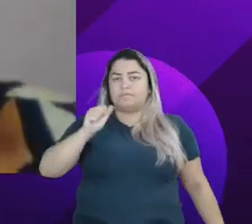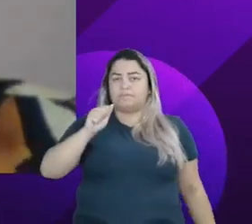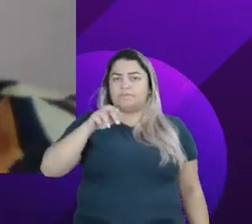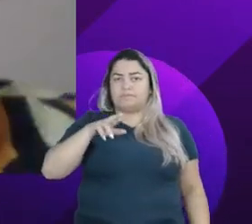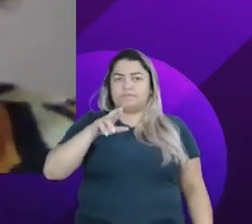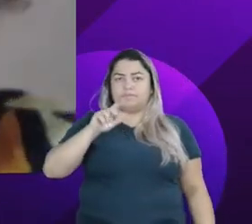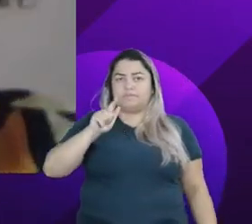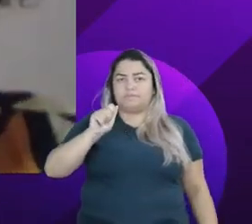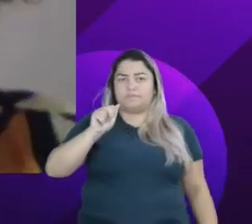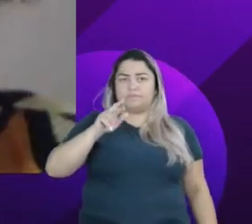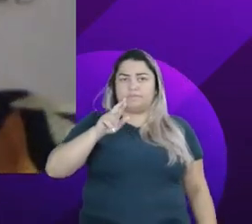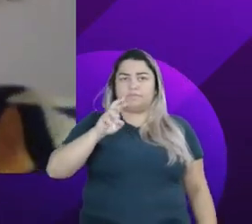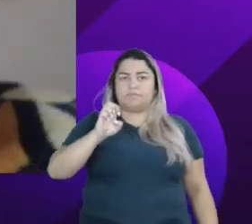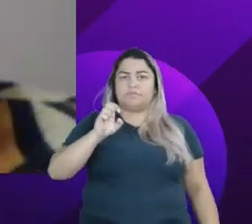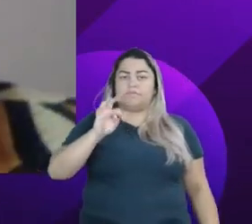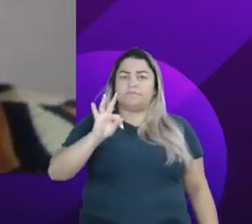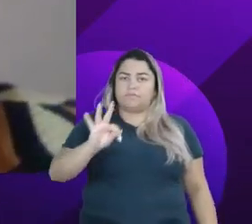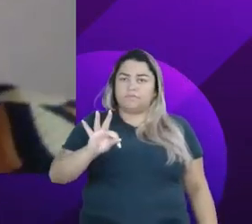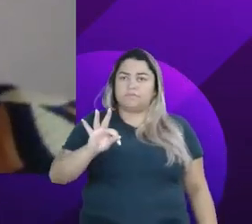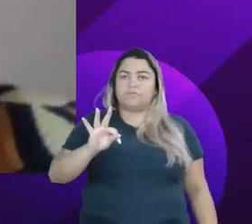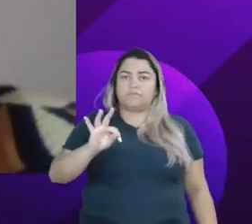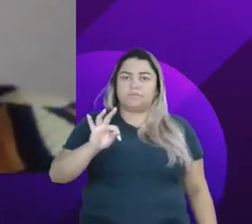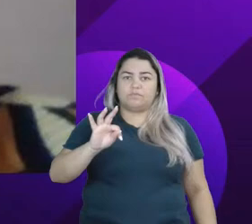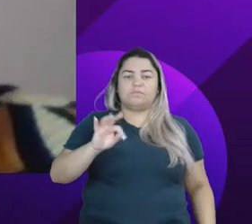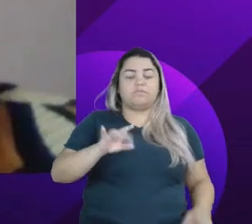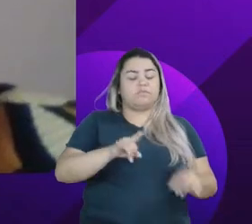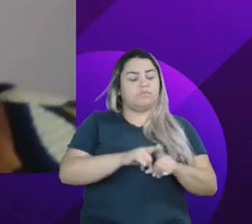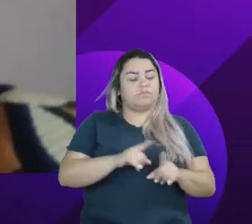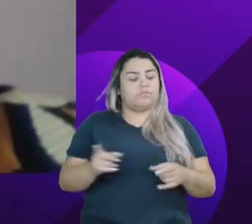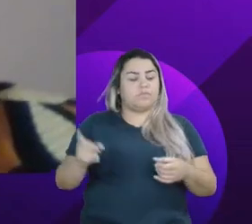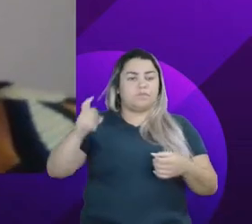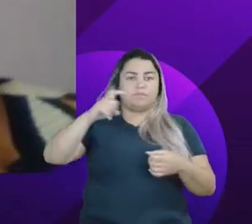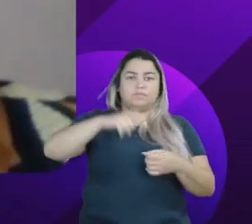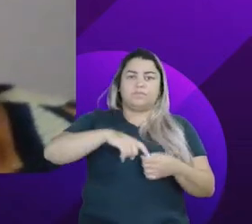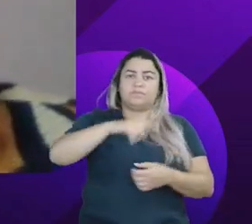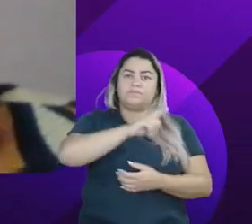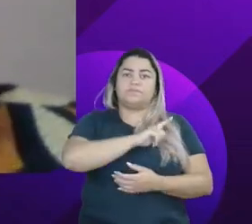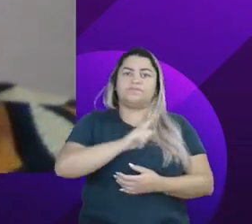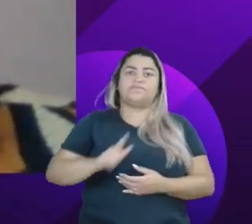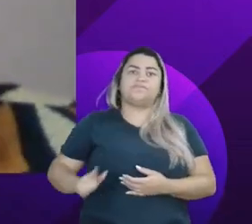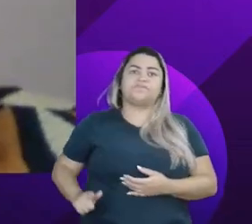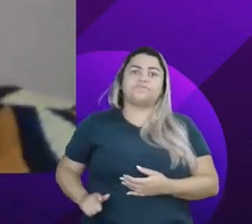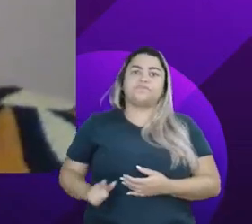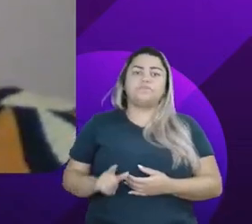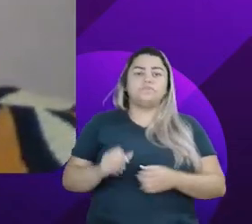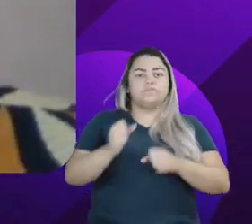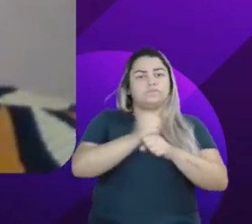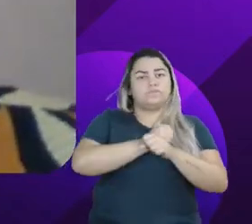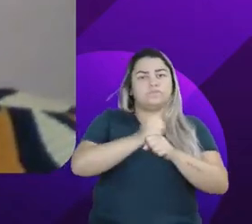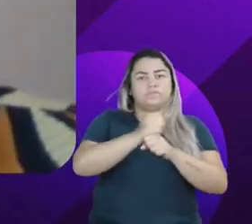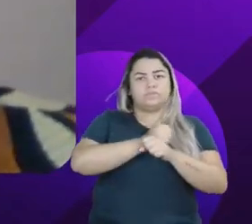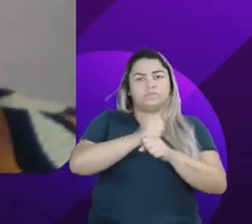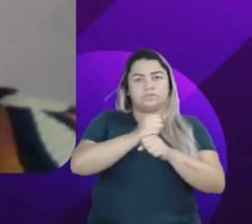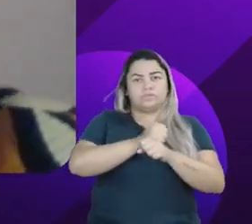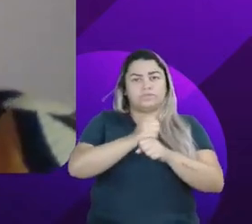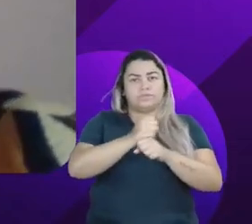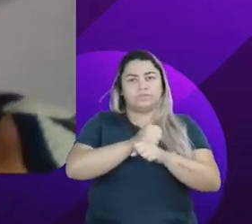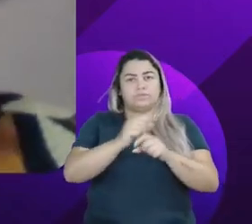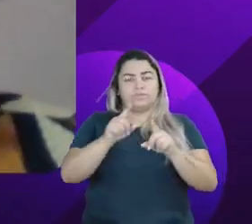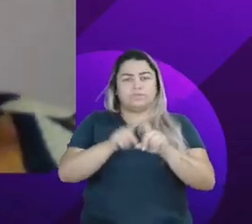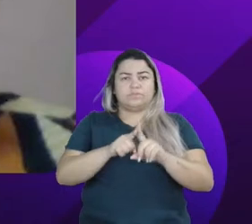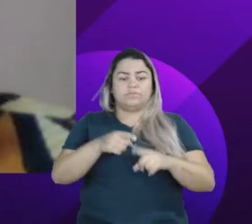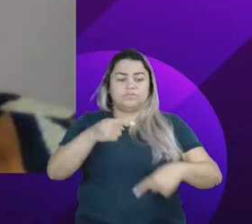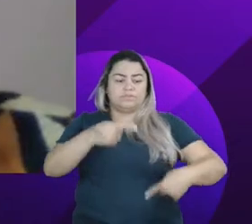né? Numa retomada de um governo em que por anos nós ficamos sem